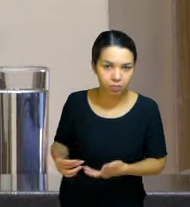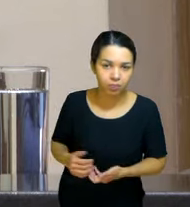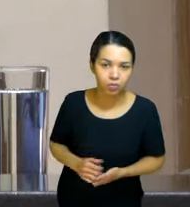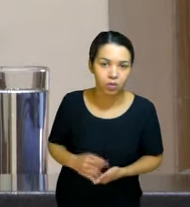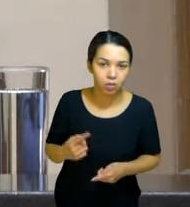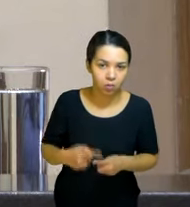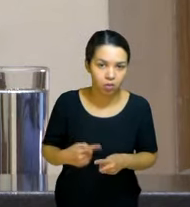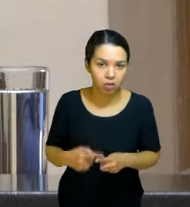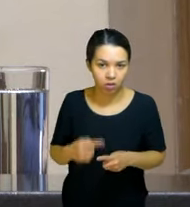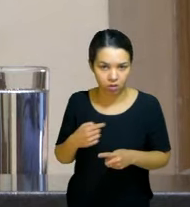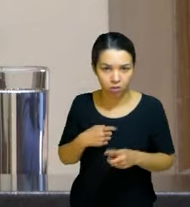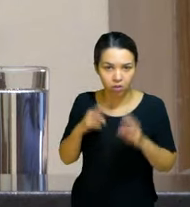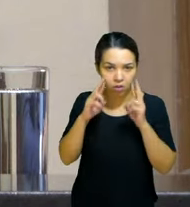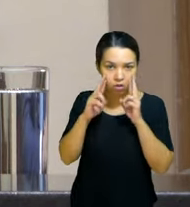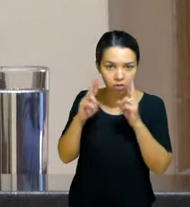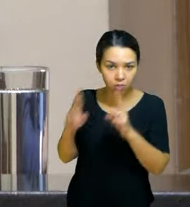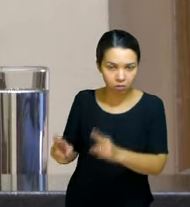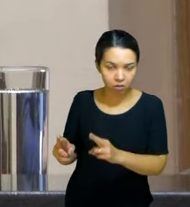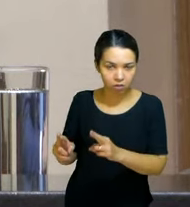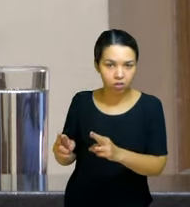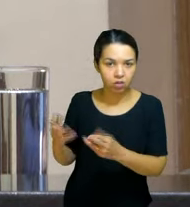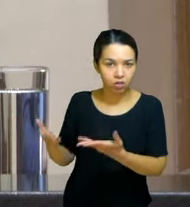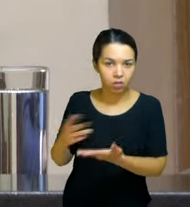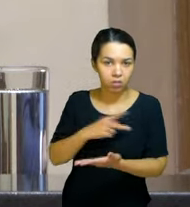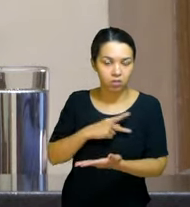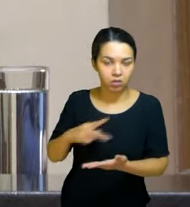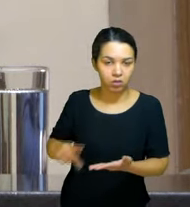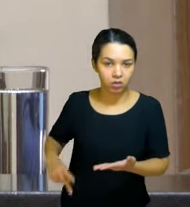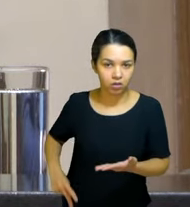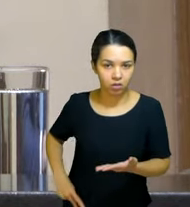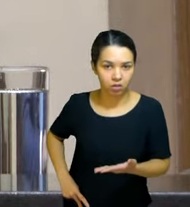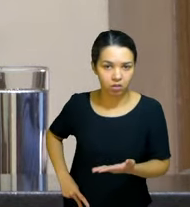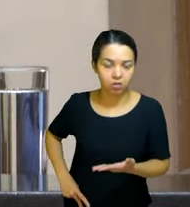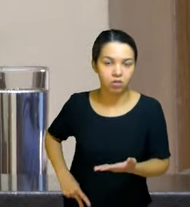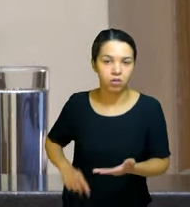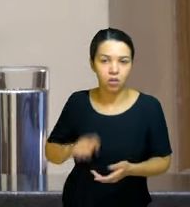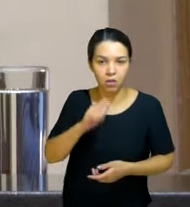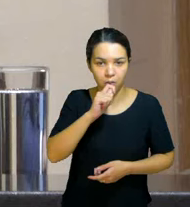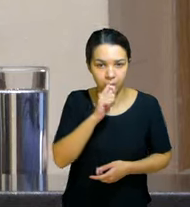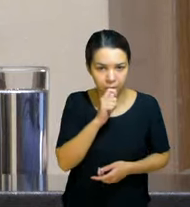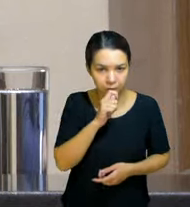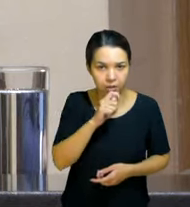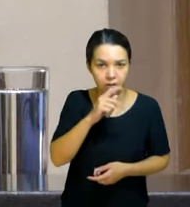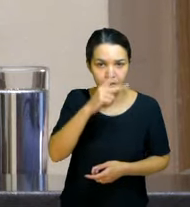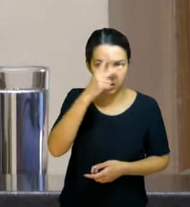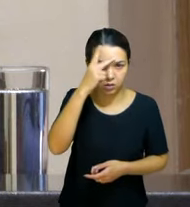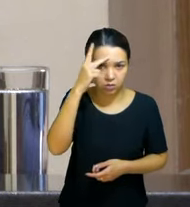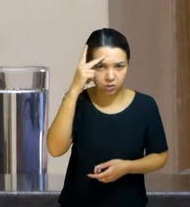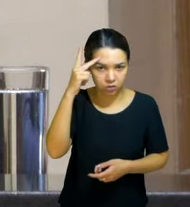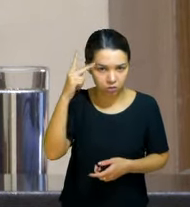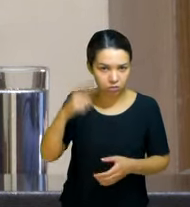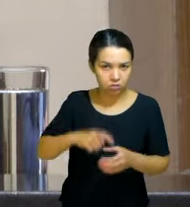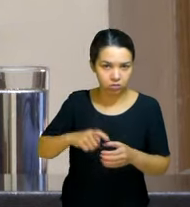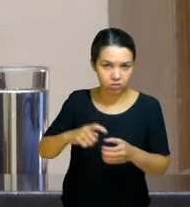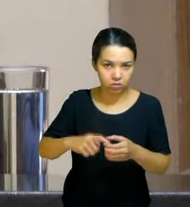tenho respeito pela federação e pelo seu presidente, pelos árbitros, pelas pessoas que compõem a